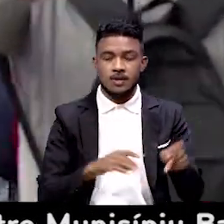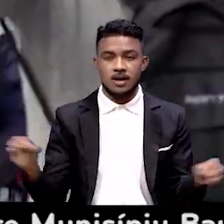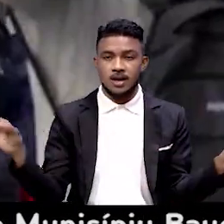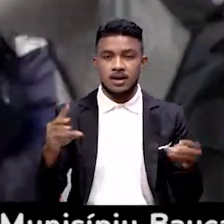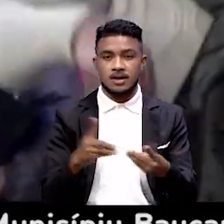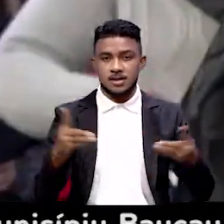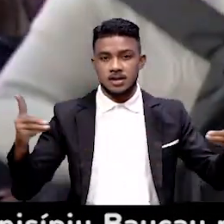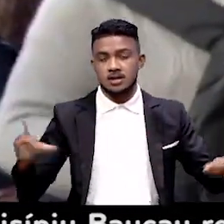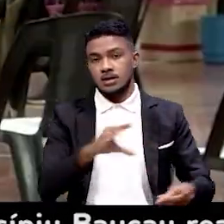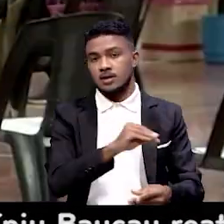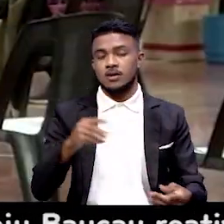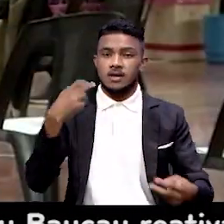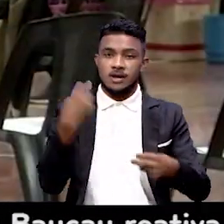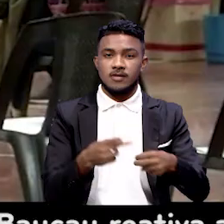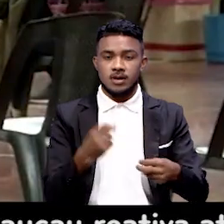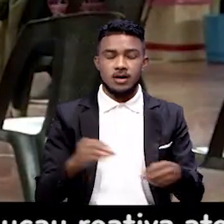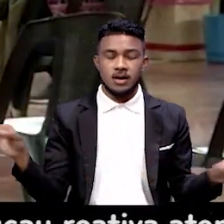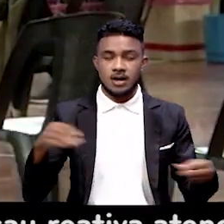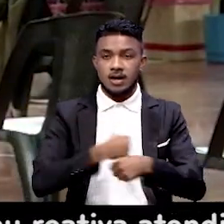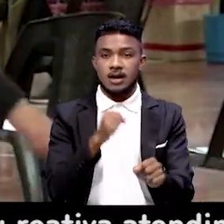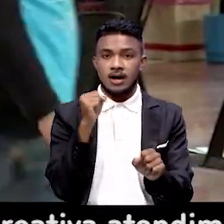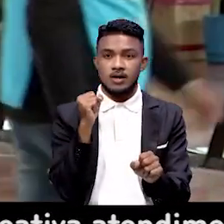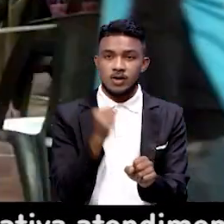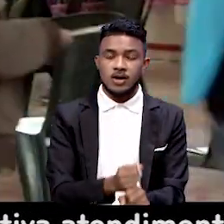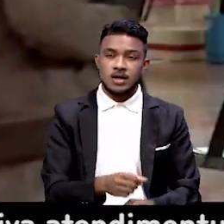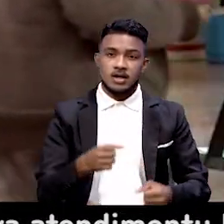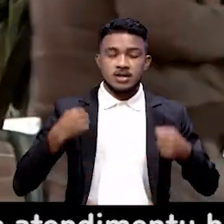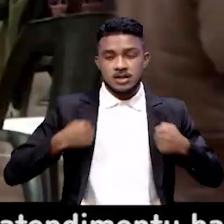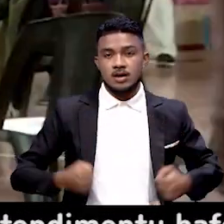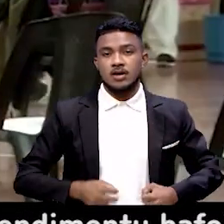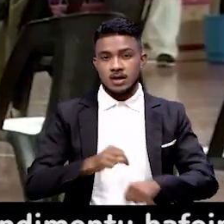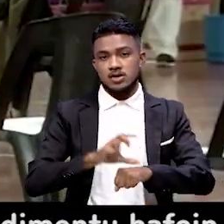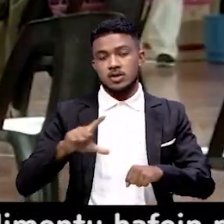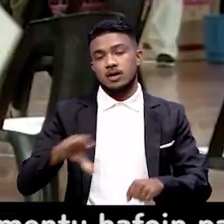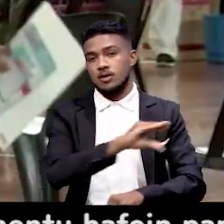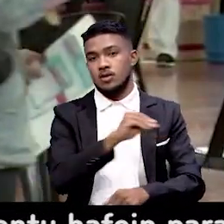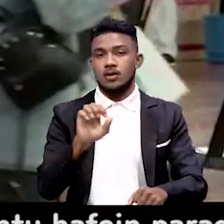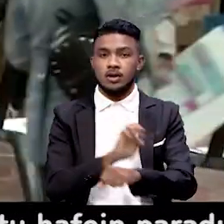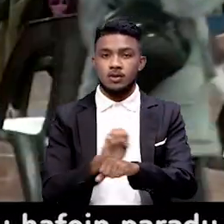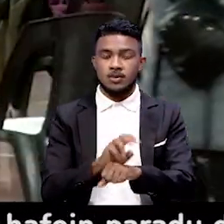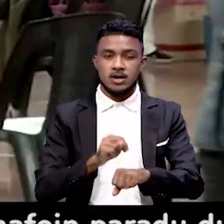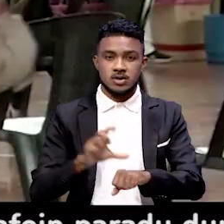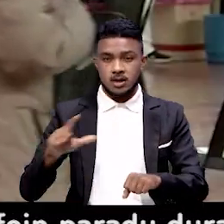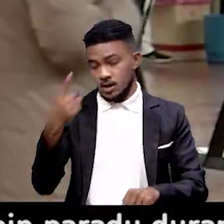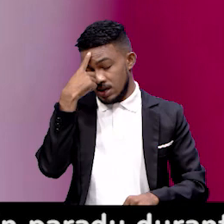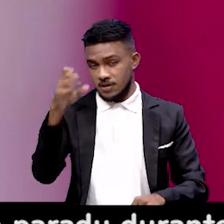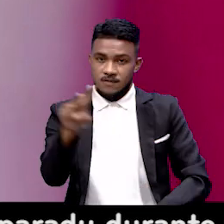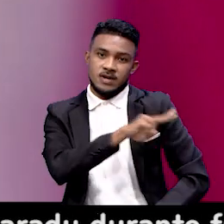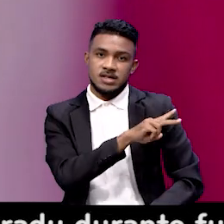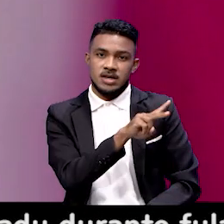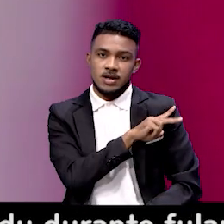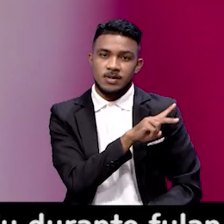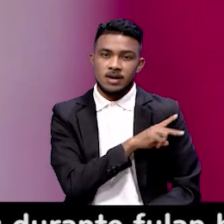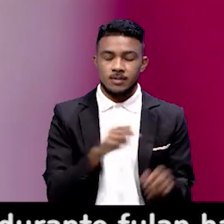ho consequência nebe la halo predição ba sistema saúde nacional no economia nacional. Tamba ne vacinação mak